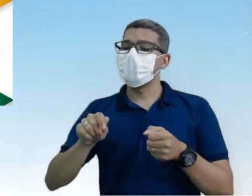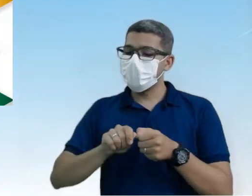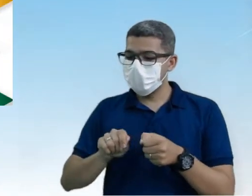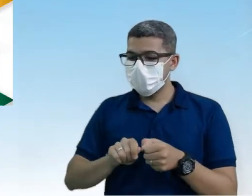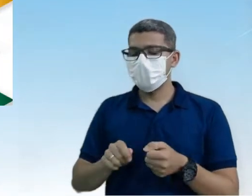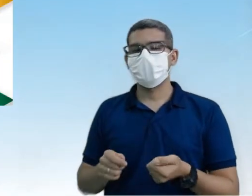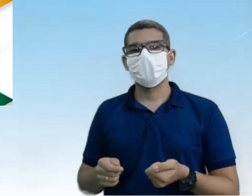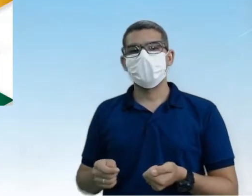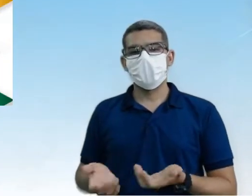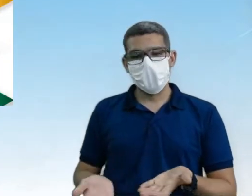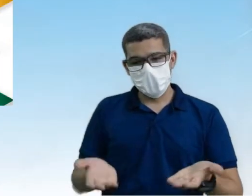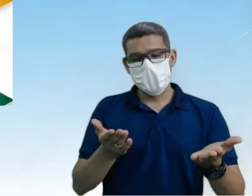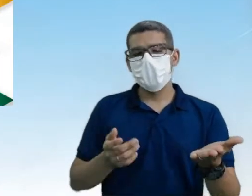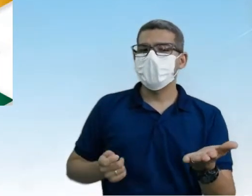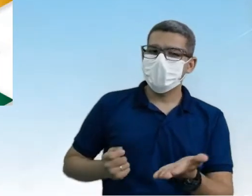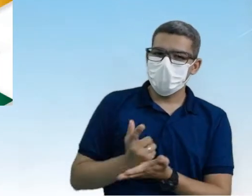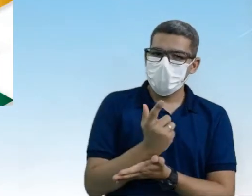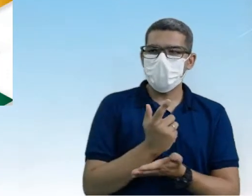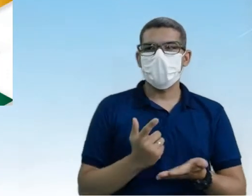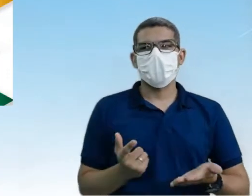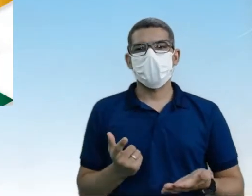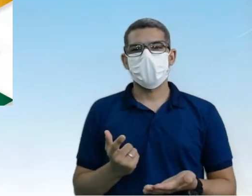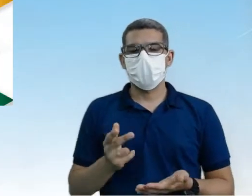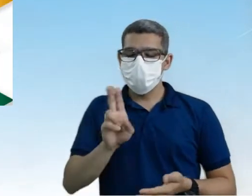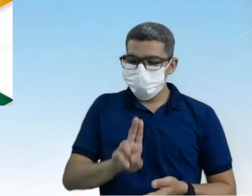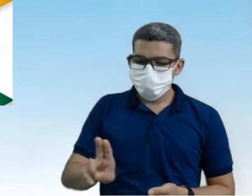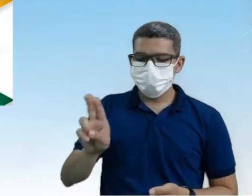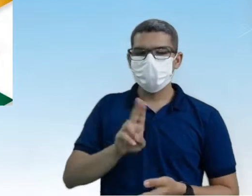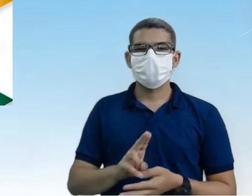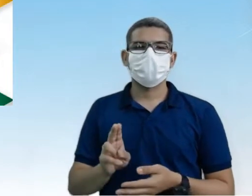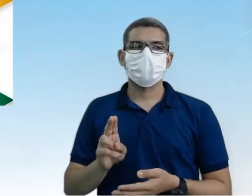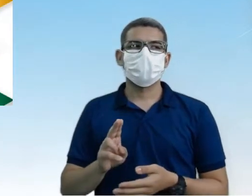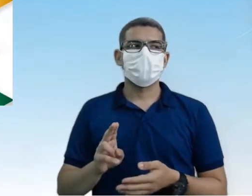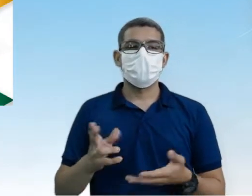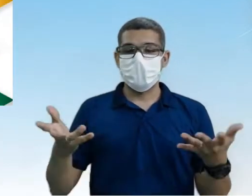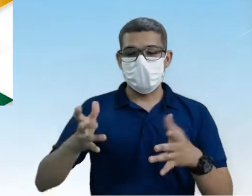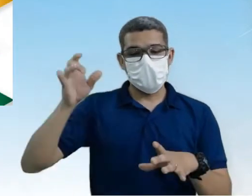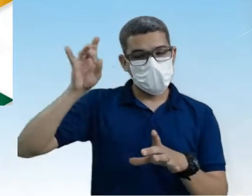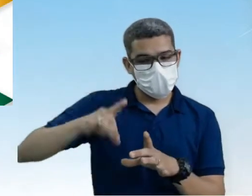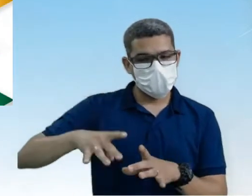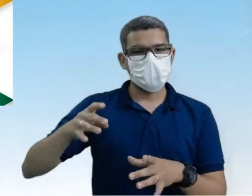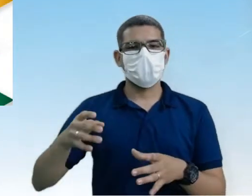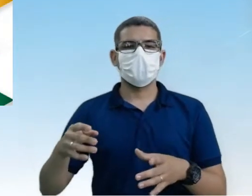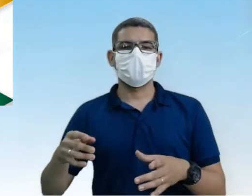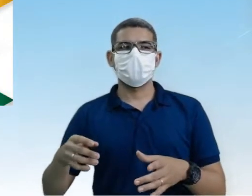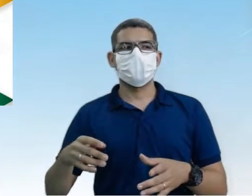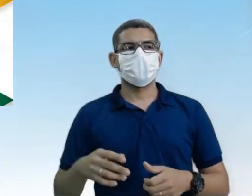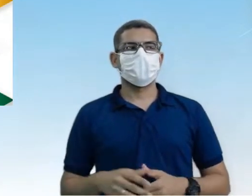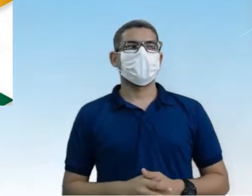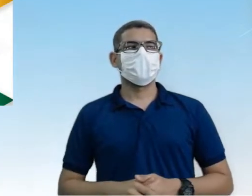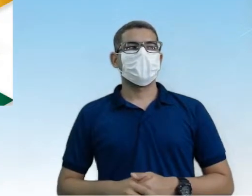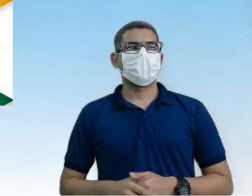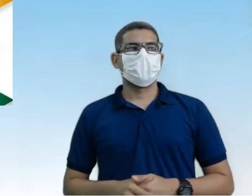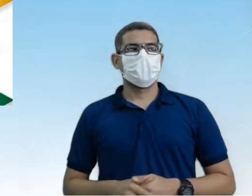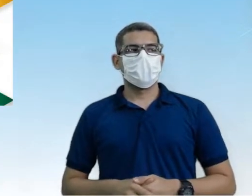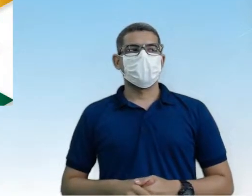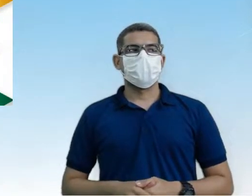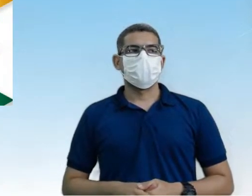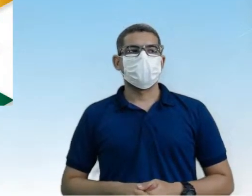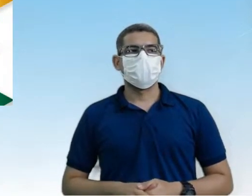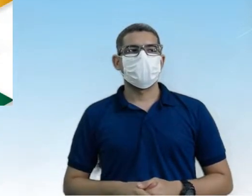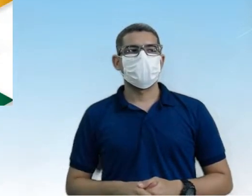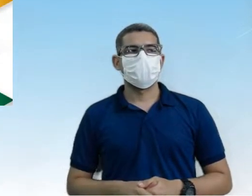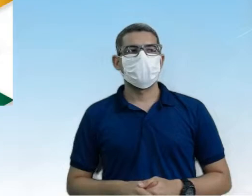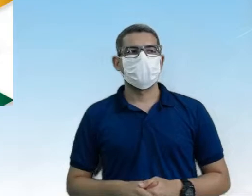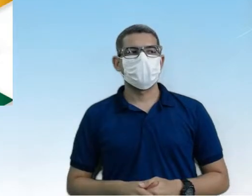consuma, compre, donate now. Faça a doação agora, ok? Então, vamos lá aí para a